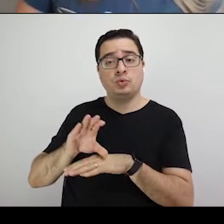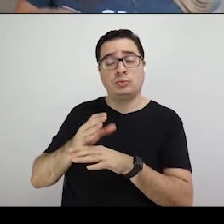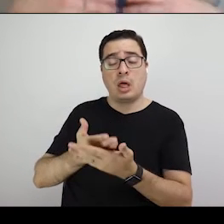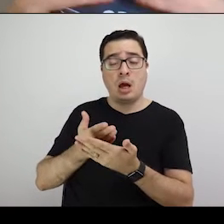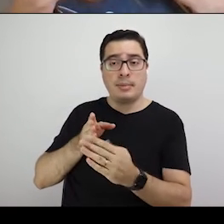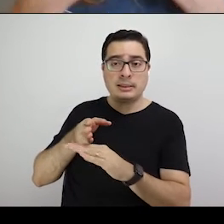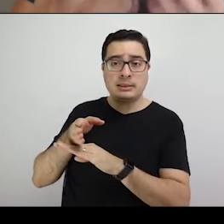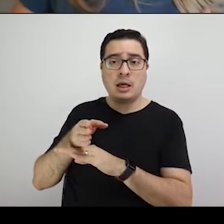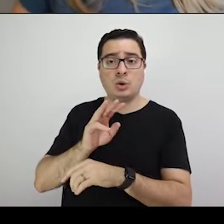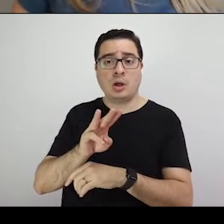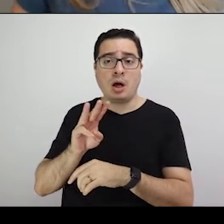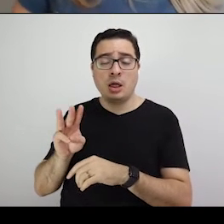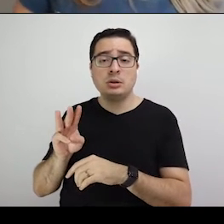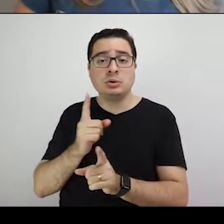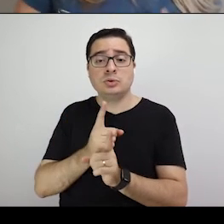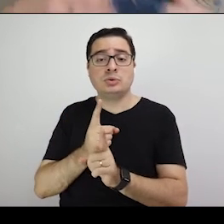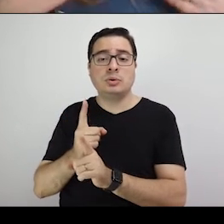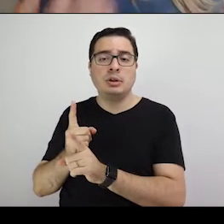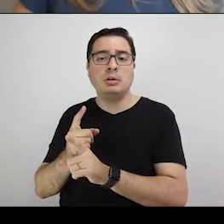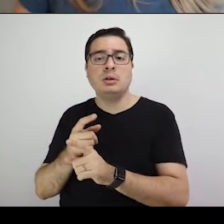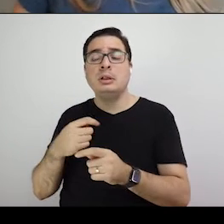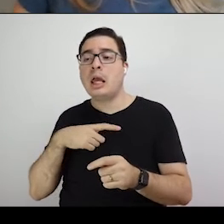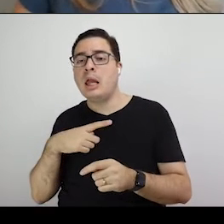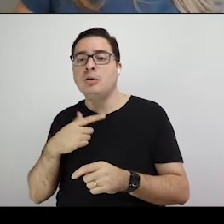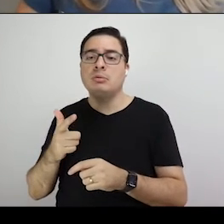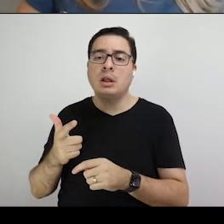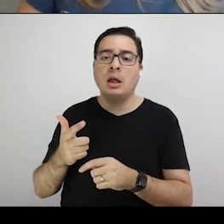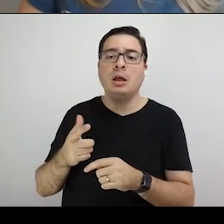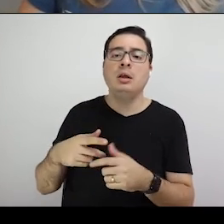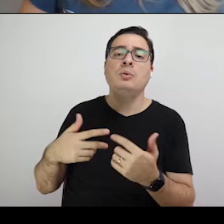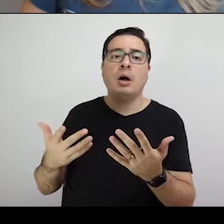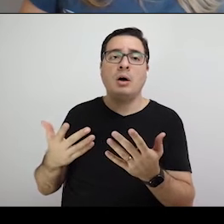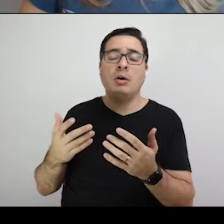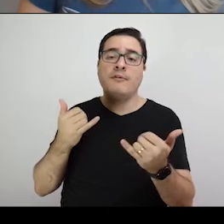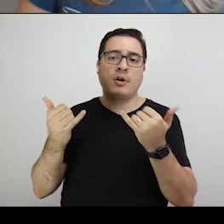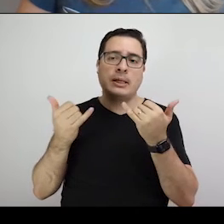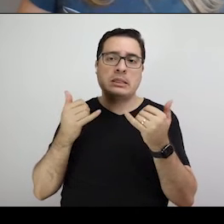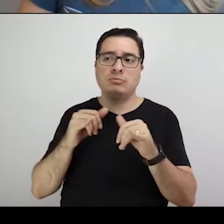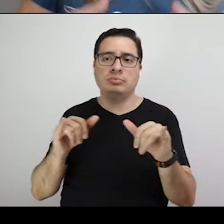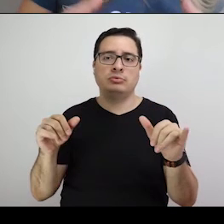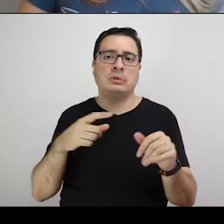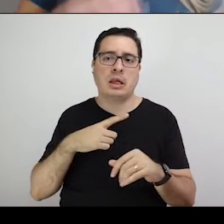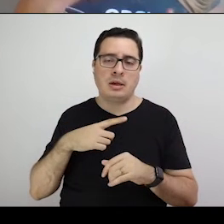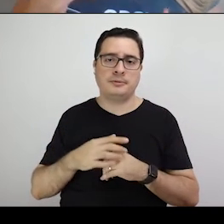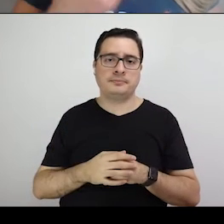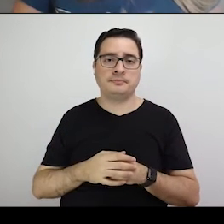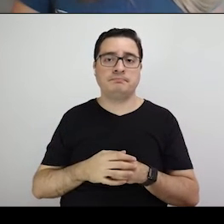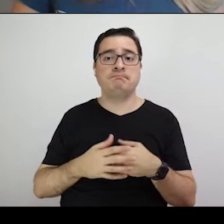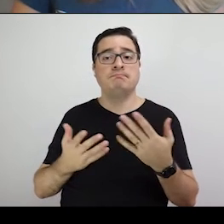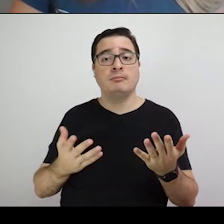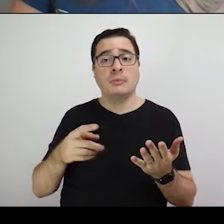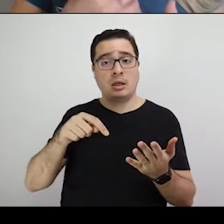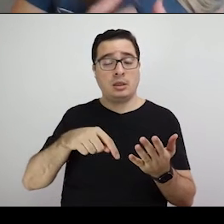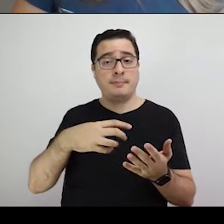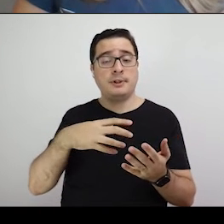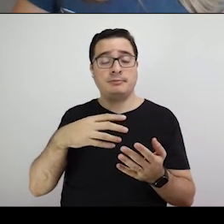o site, descobrirem o que existe, o que estão informando, né. Então, aqui é uma